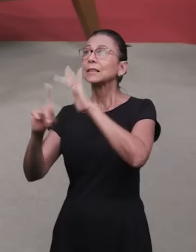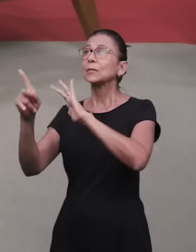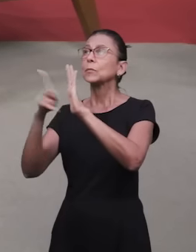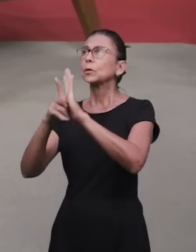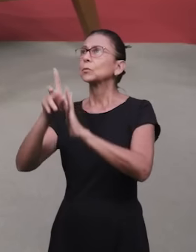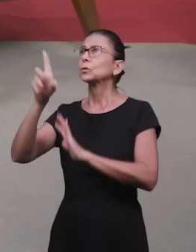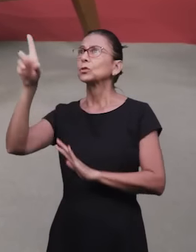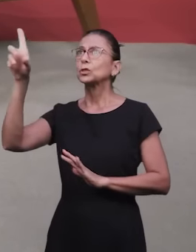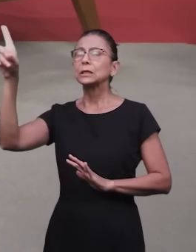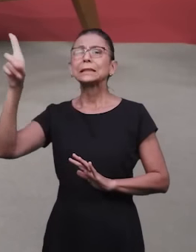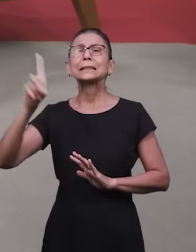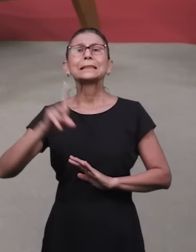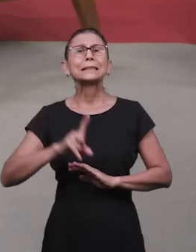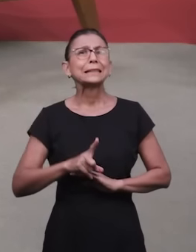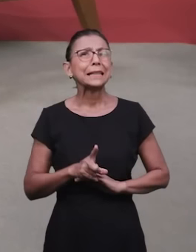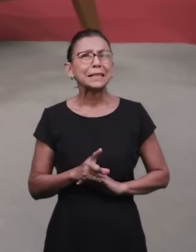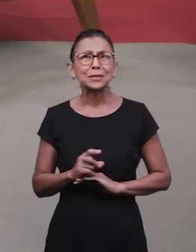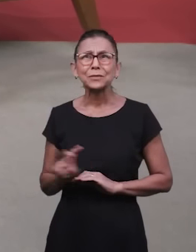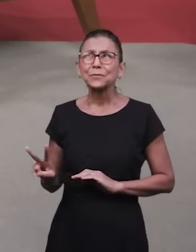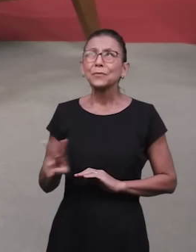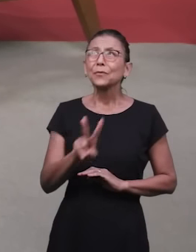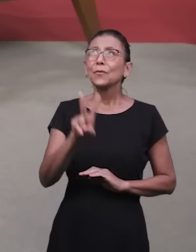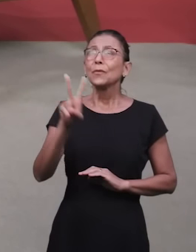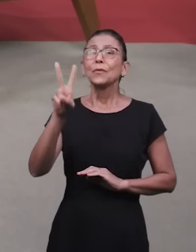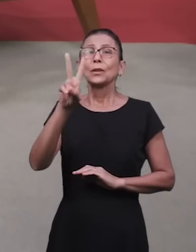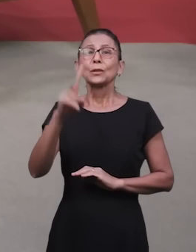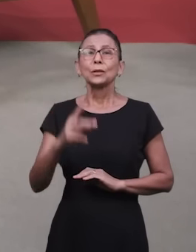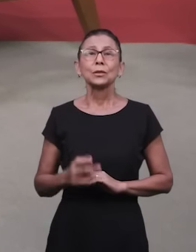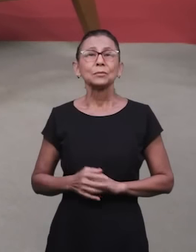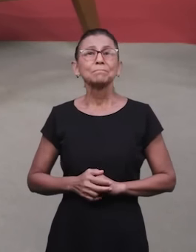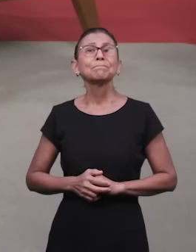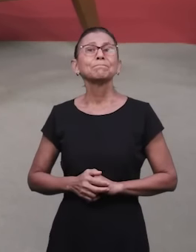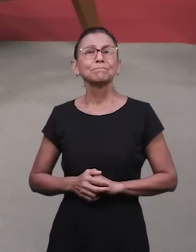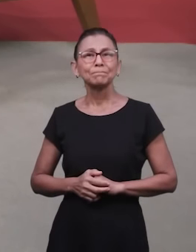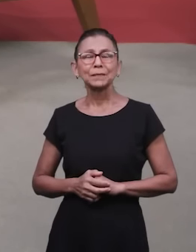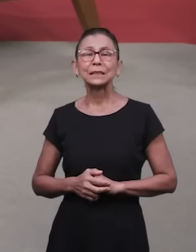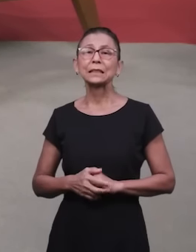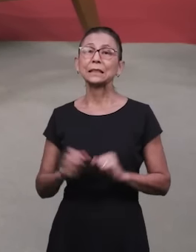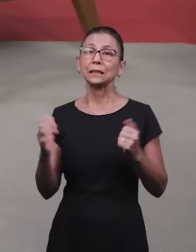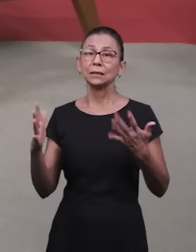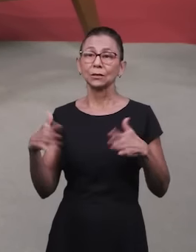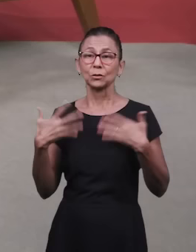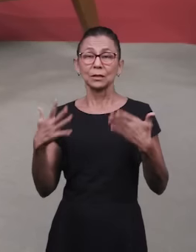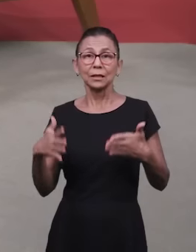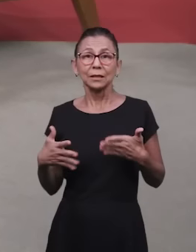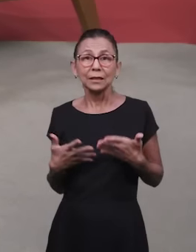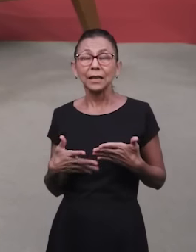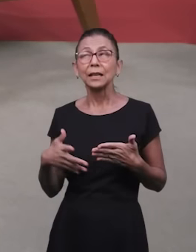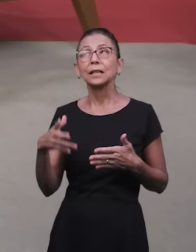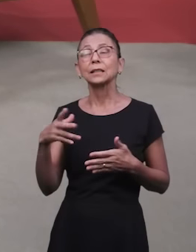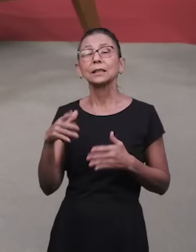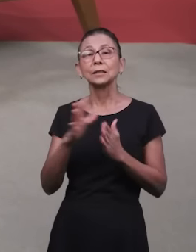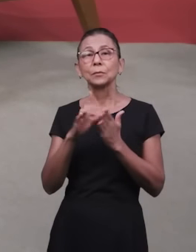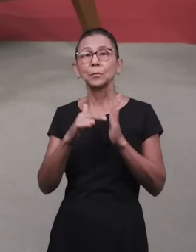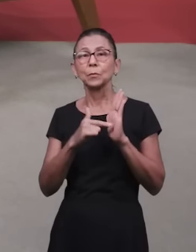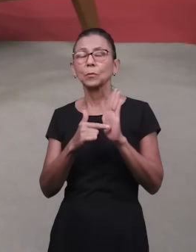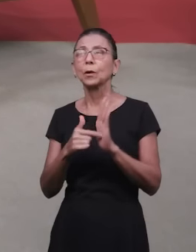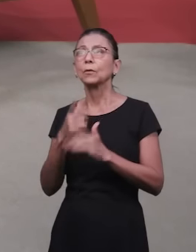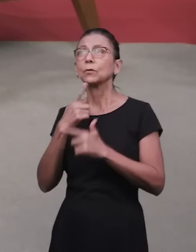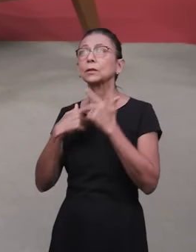estão relacionadas com a eternidade de Deus. São tesouros de valor incalculável e que nos alegram e